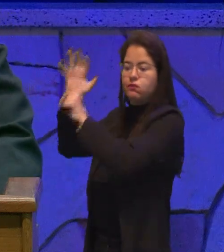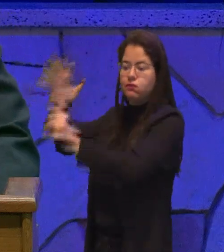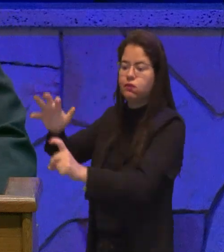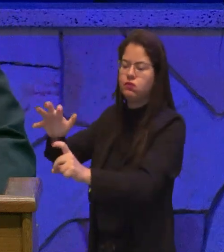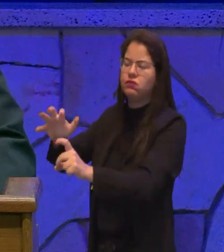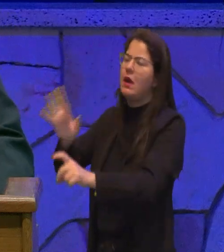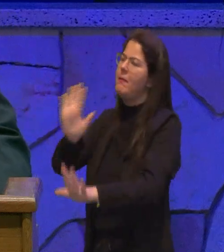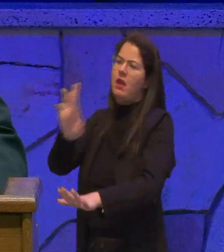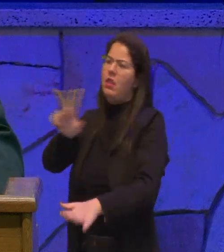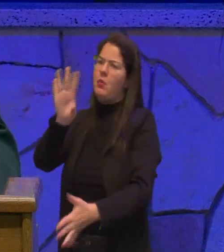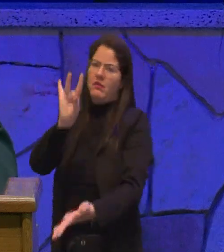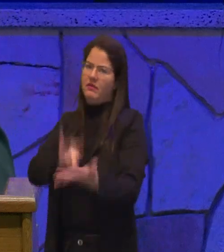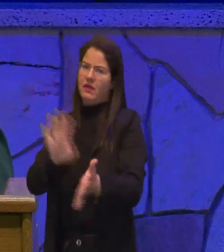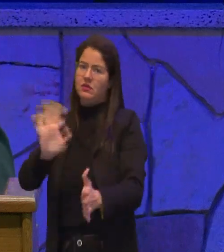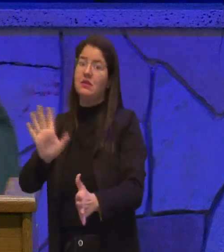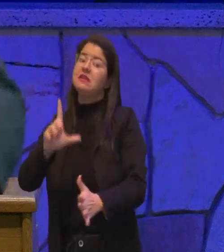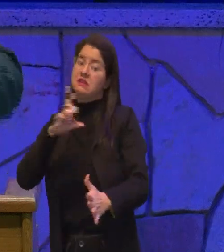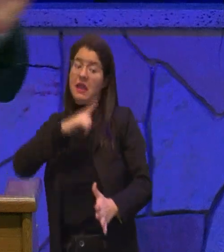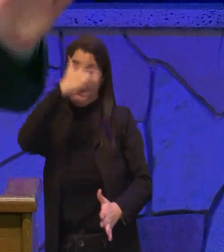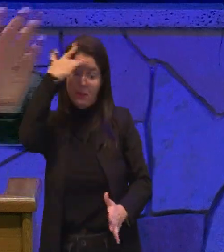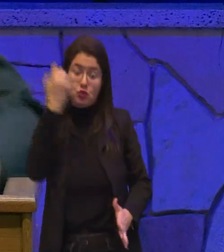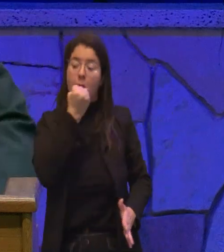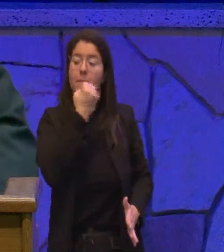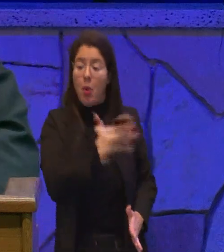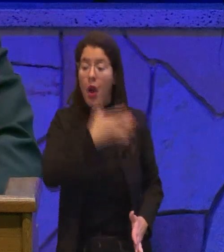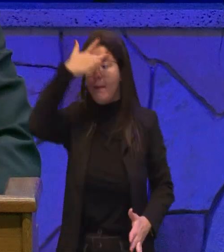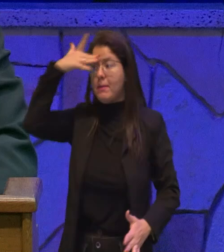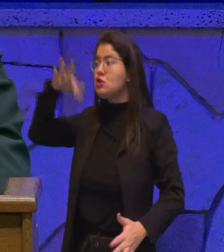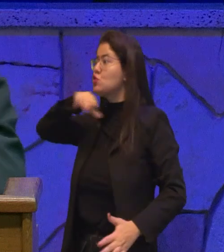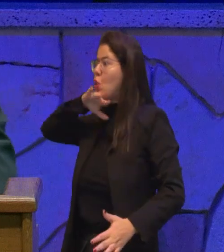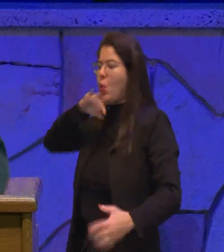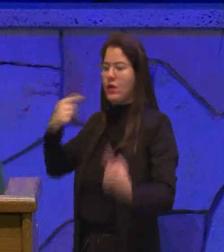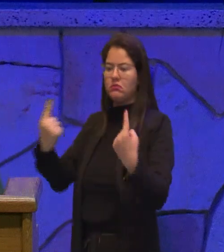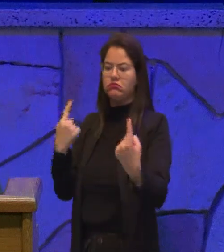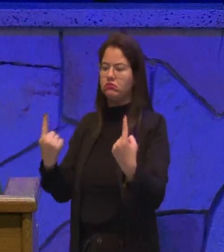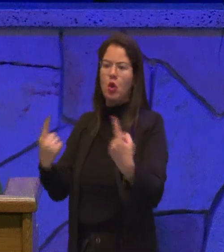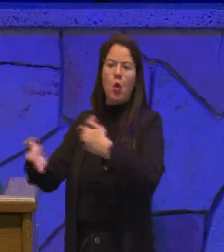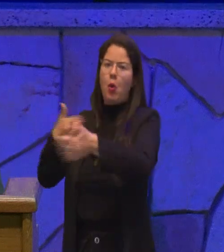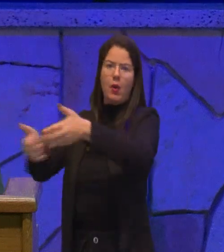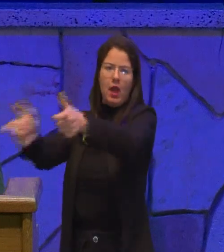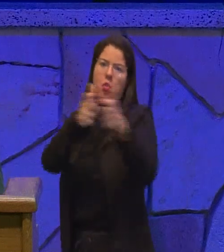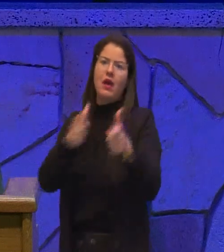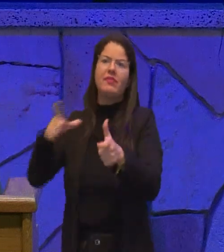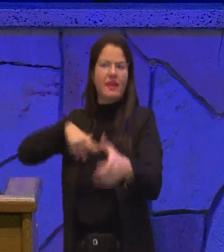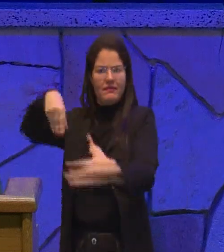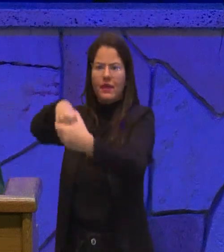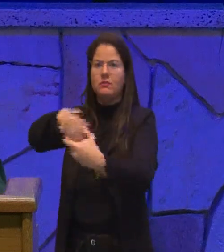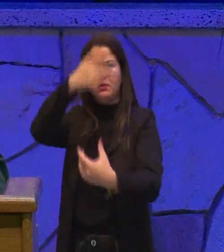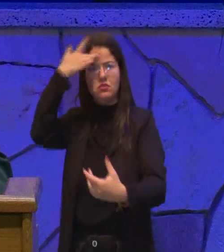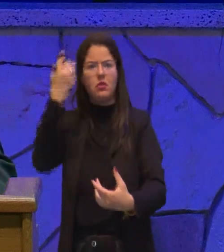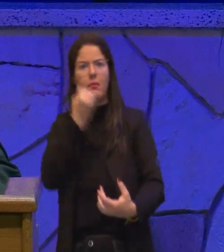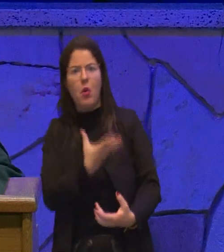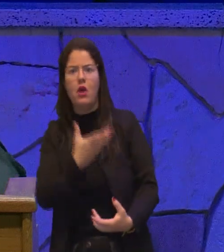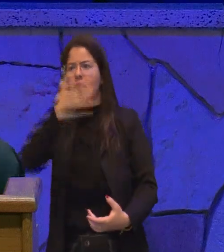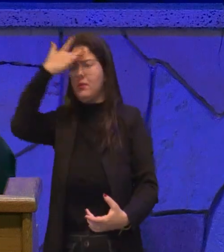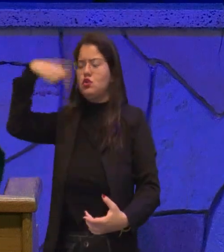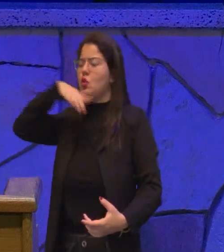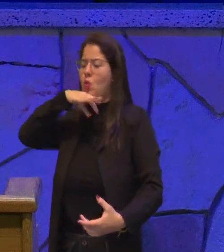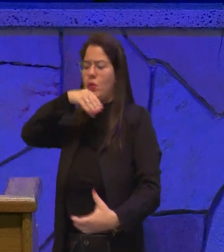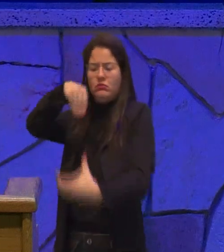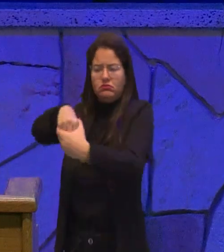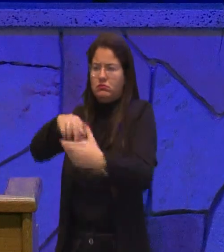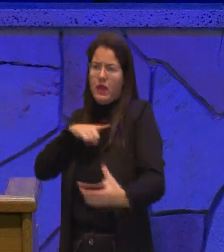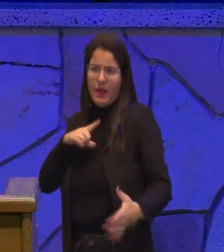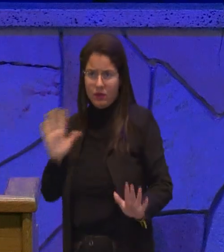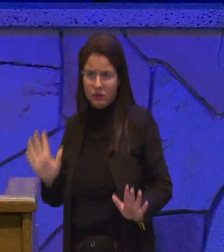Existe gente boa e gente do bem em todos os lugares, em todos os lugares. Mas há aqueles